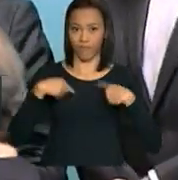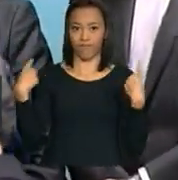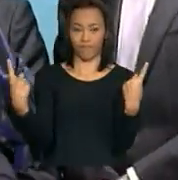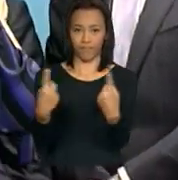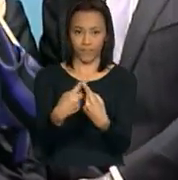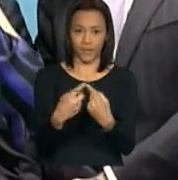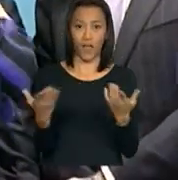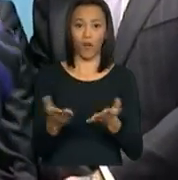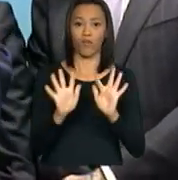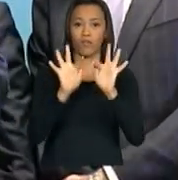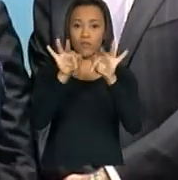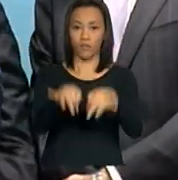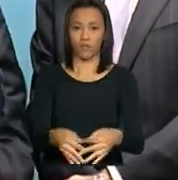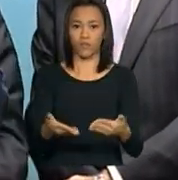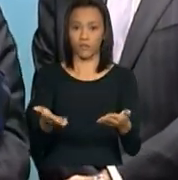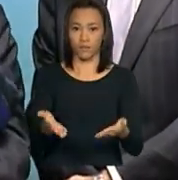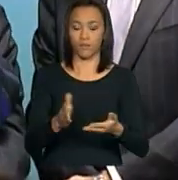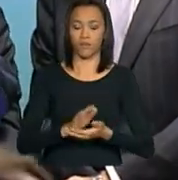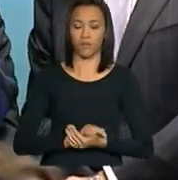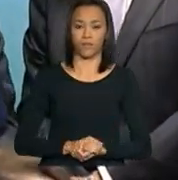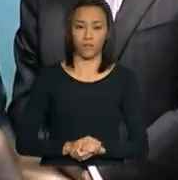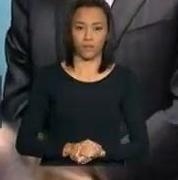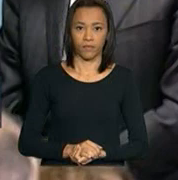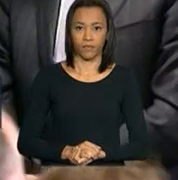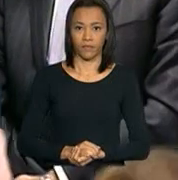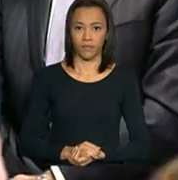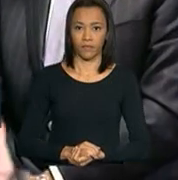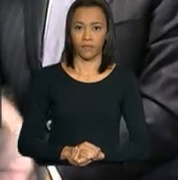está encerrada esta cerimônia